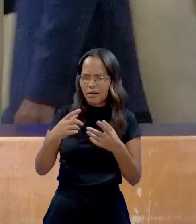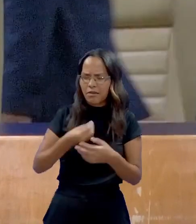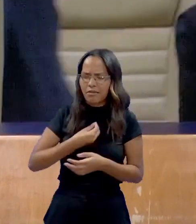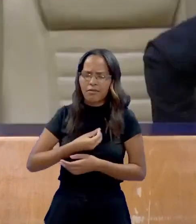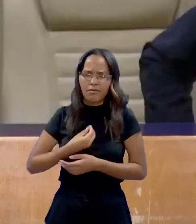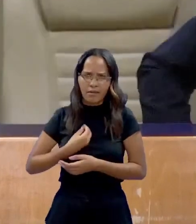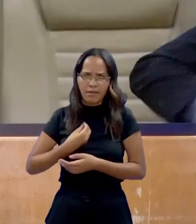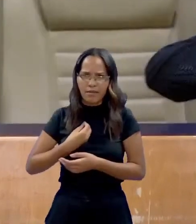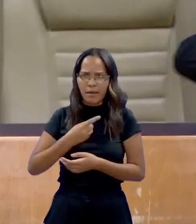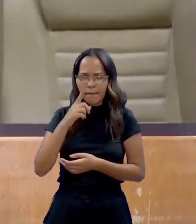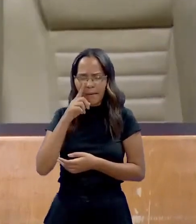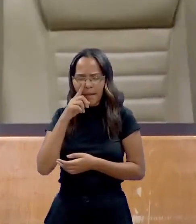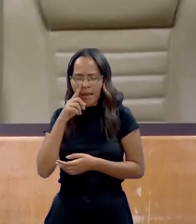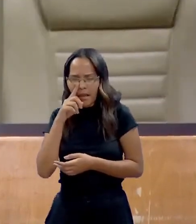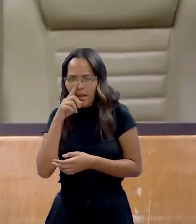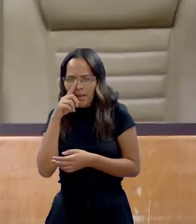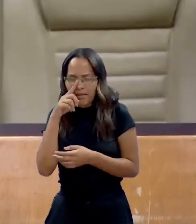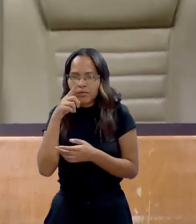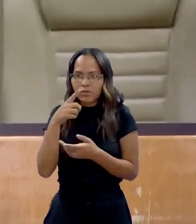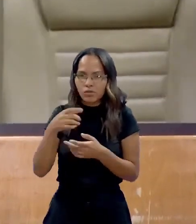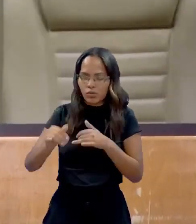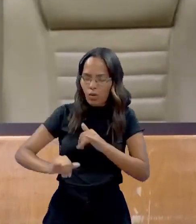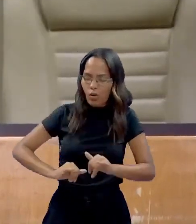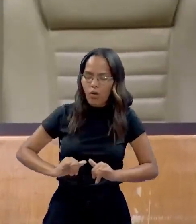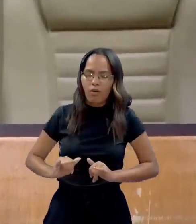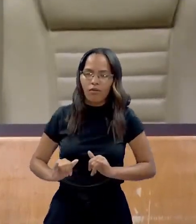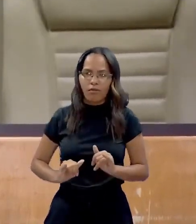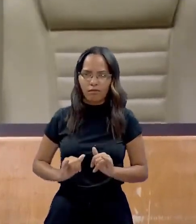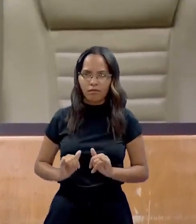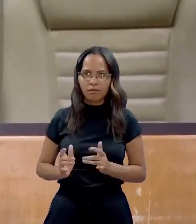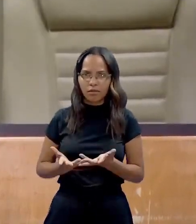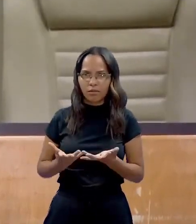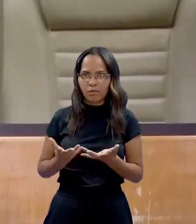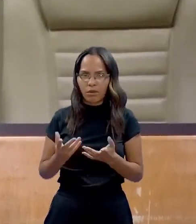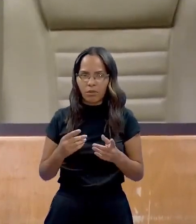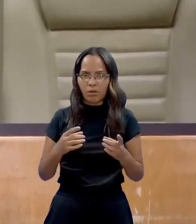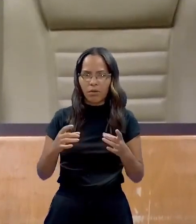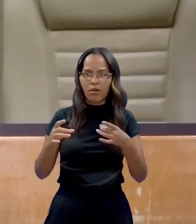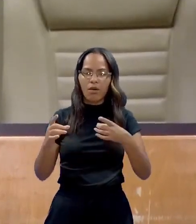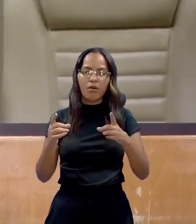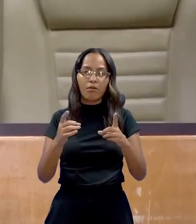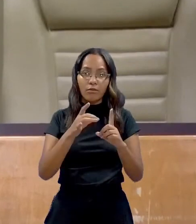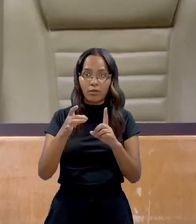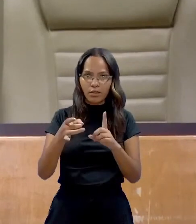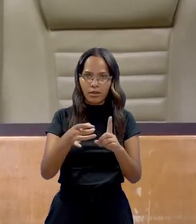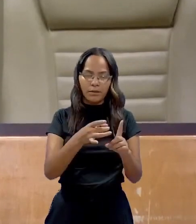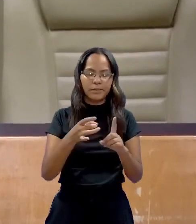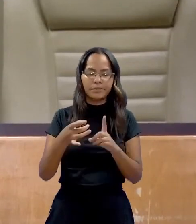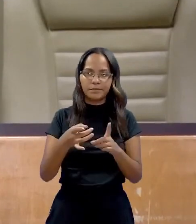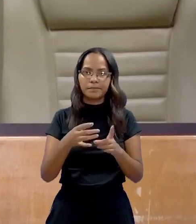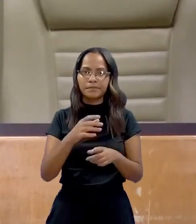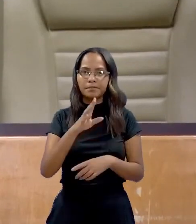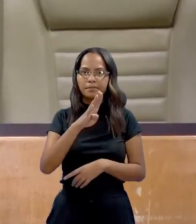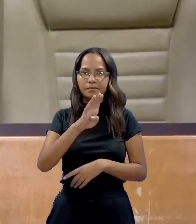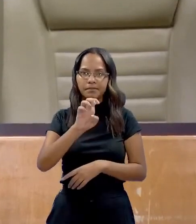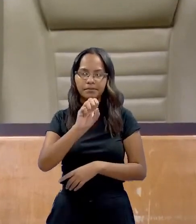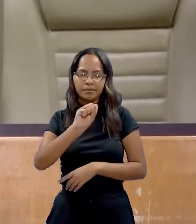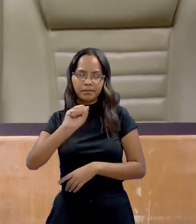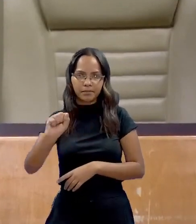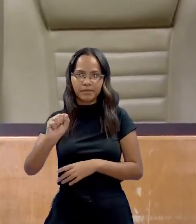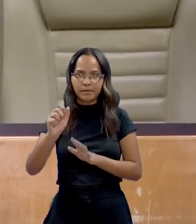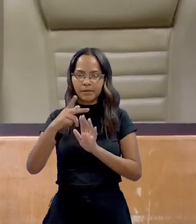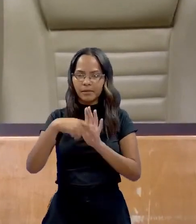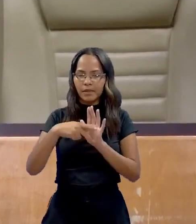e vulnerabilidade em ponto de ônibus e da outras providências. Vereador Bessa, projeto de resolução que